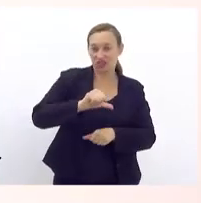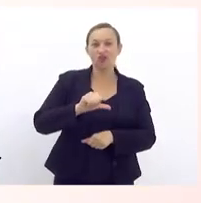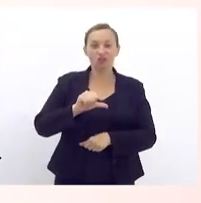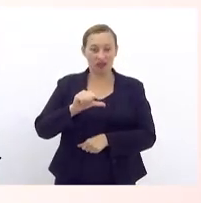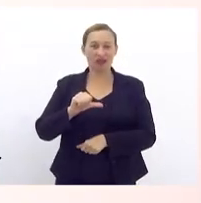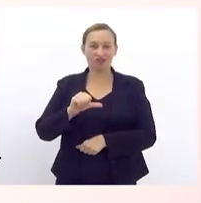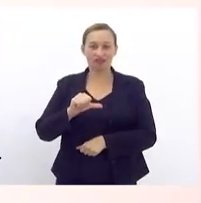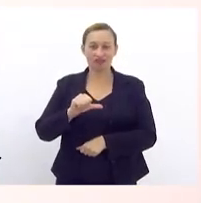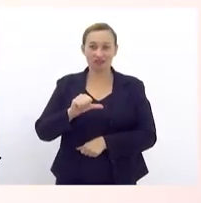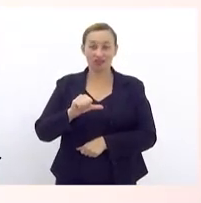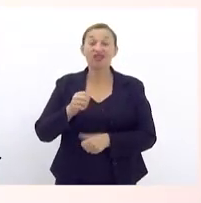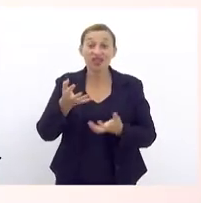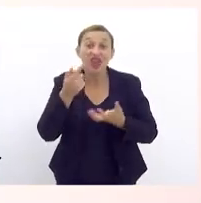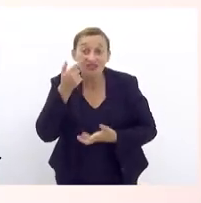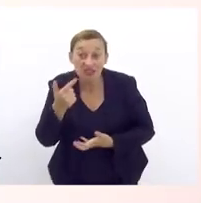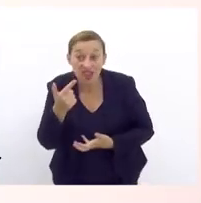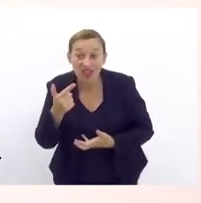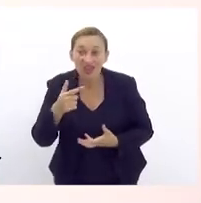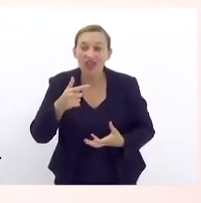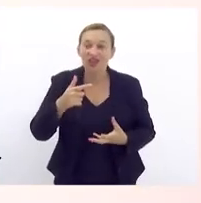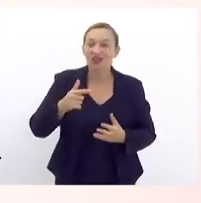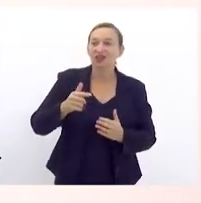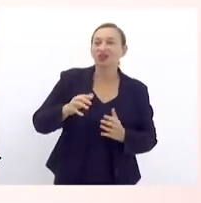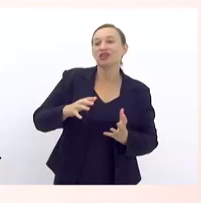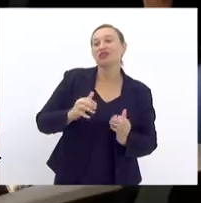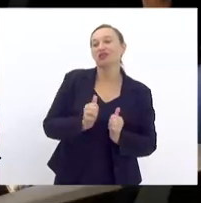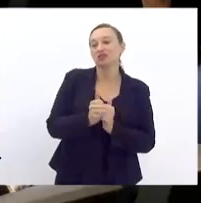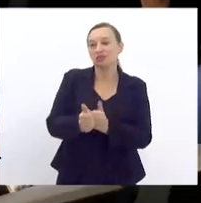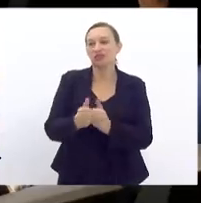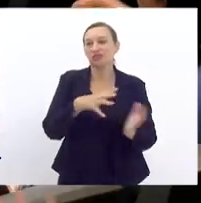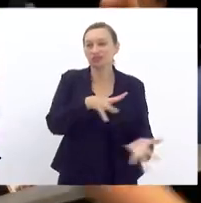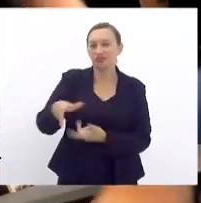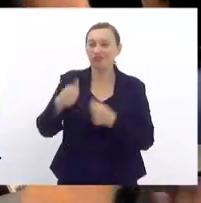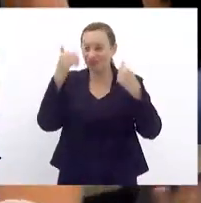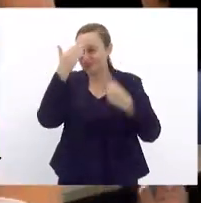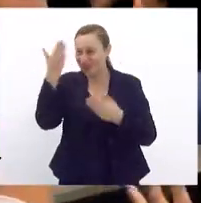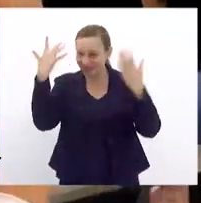é que você quer ver que o mundo caminha Muito obrigado gente